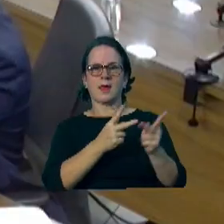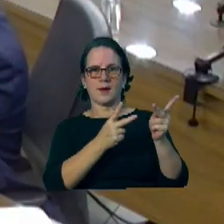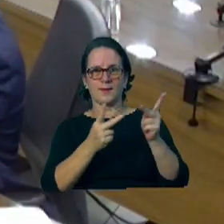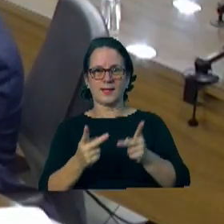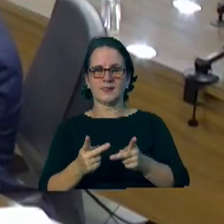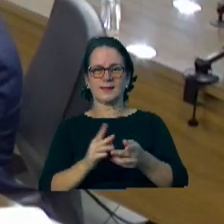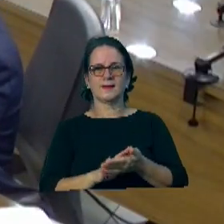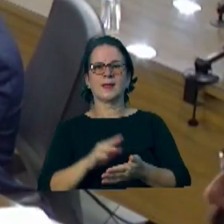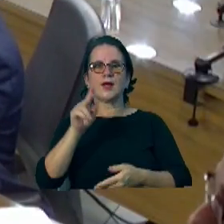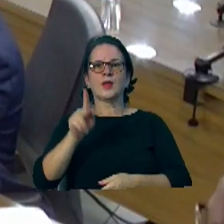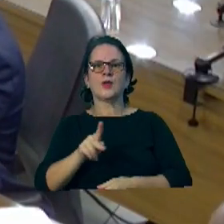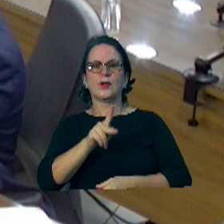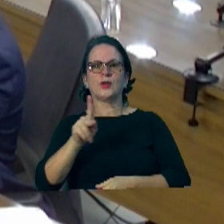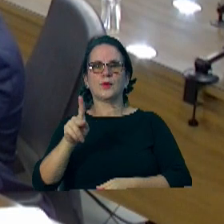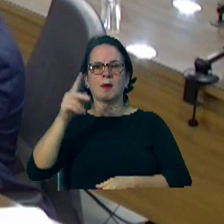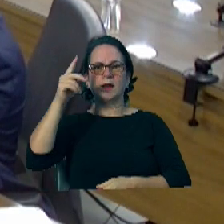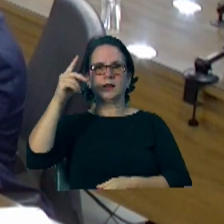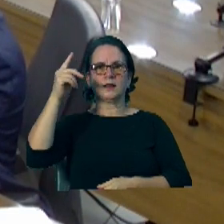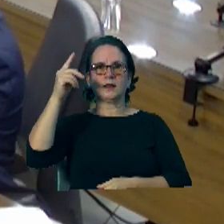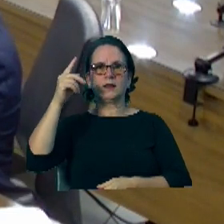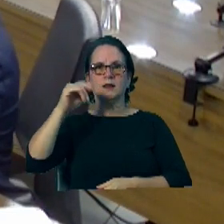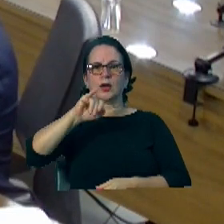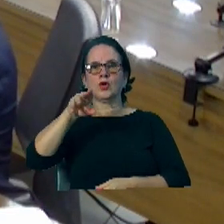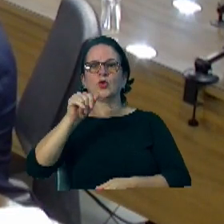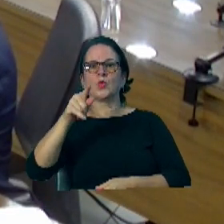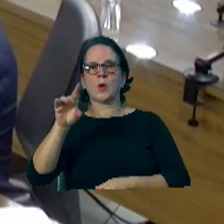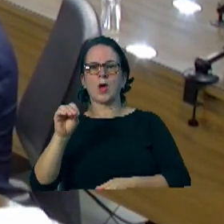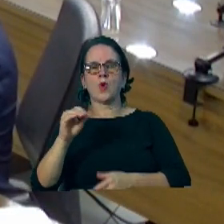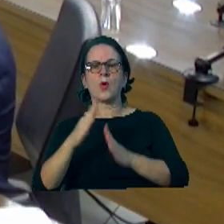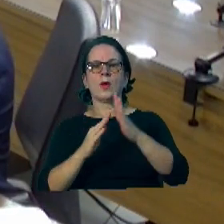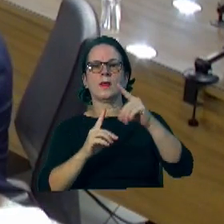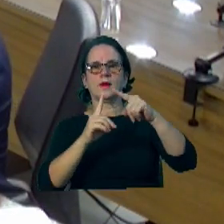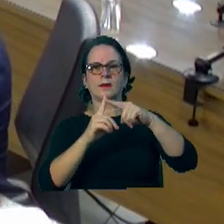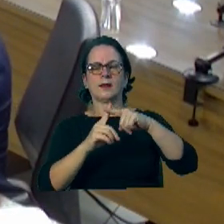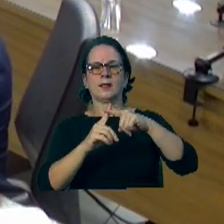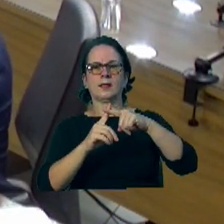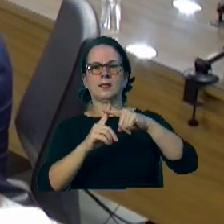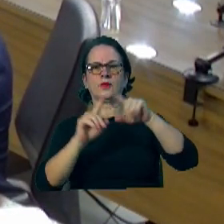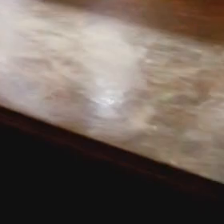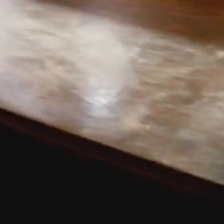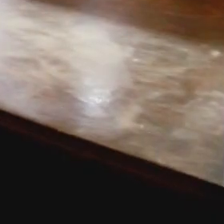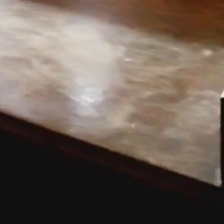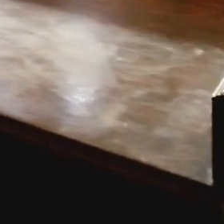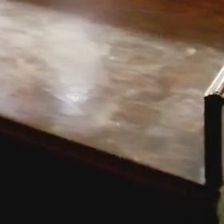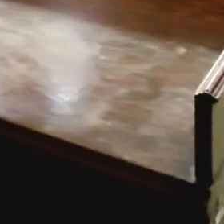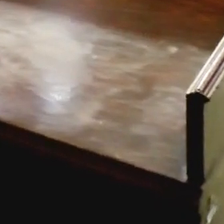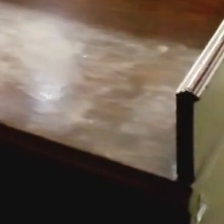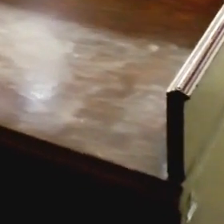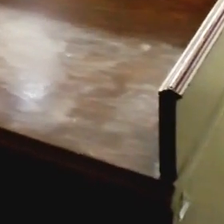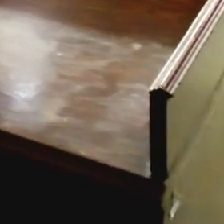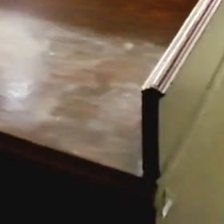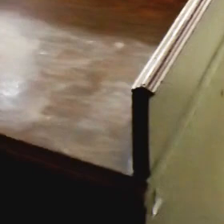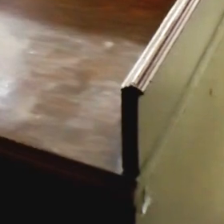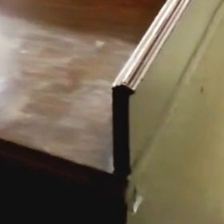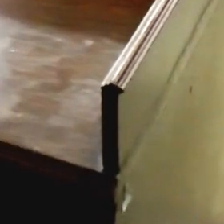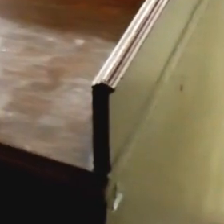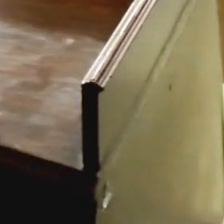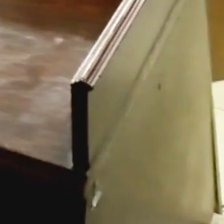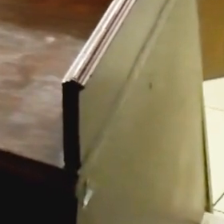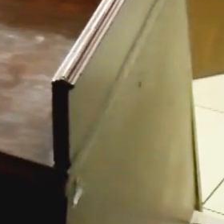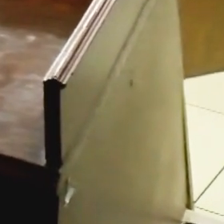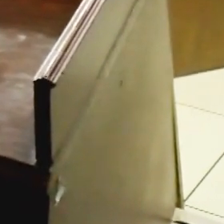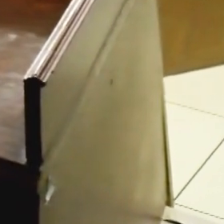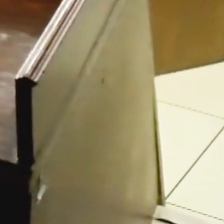móvel para atendimento domiciliar e outro para que os órgãos competentes estudem a possibilidade para